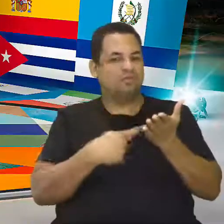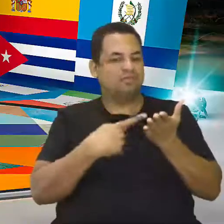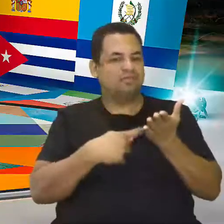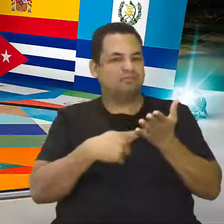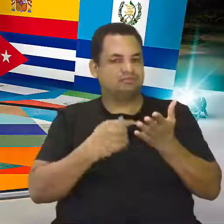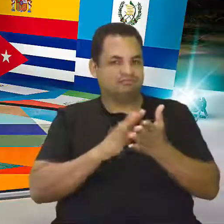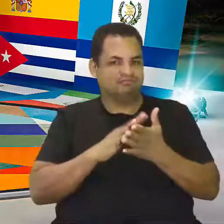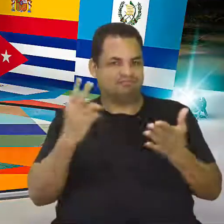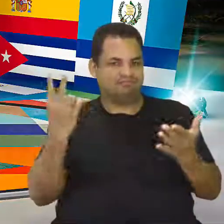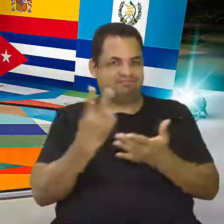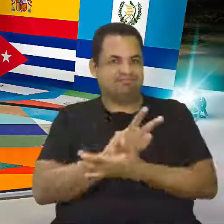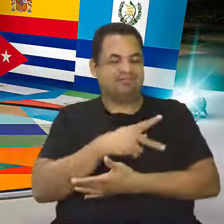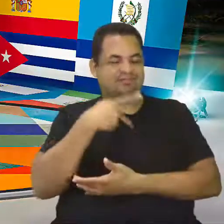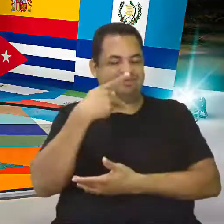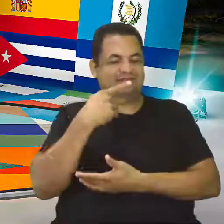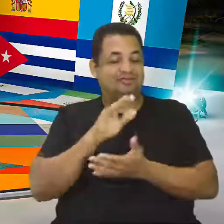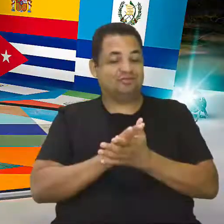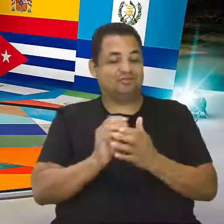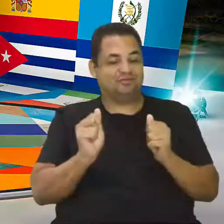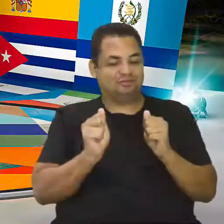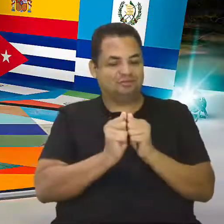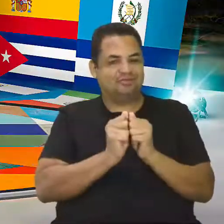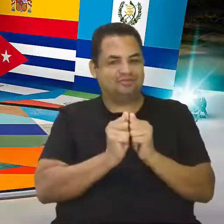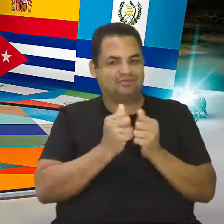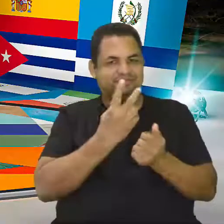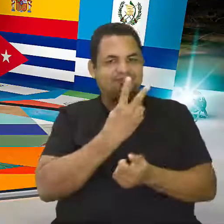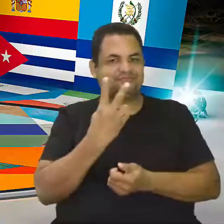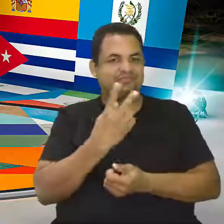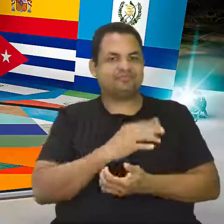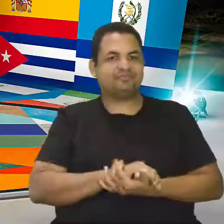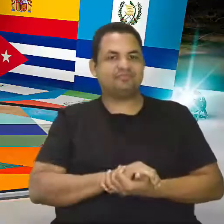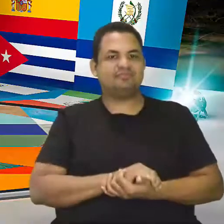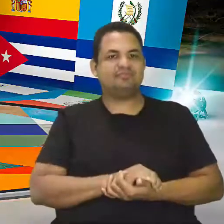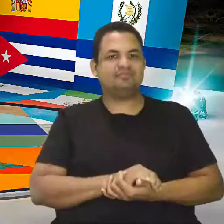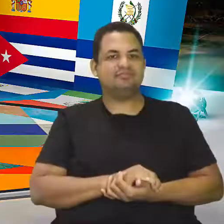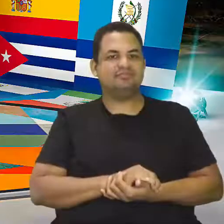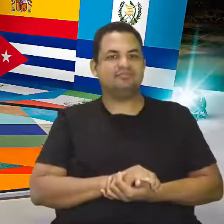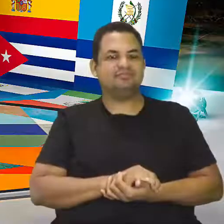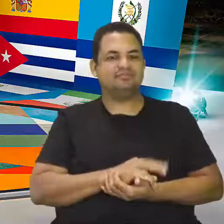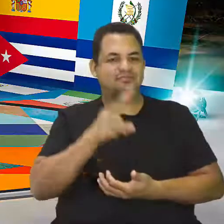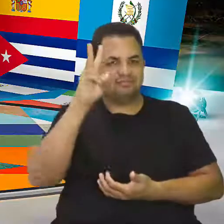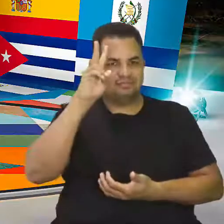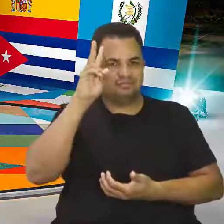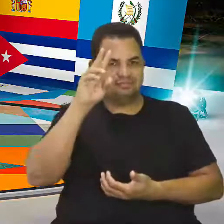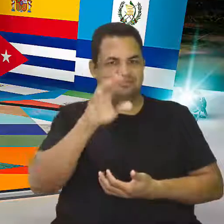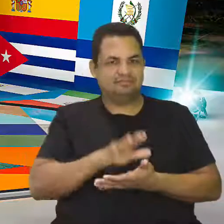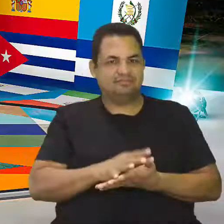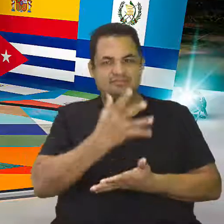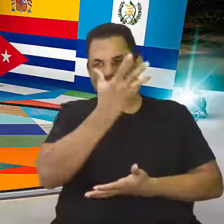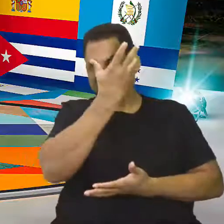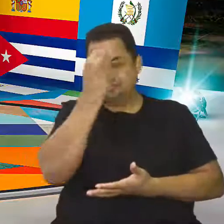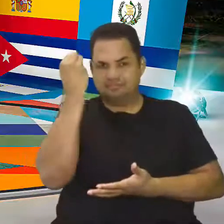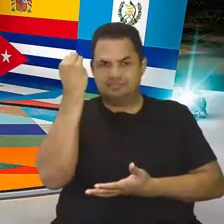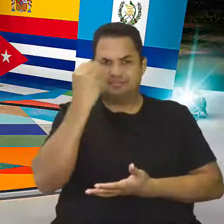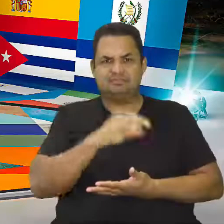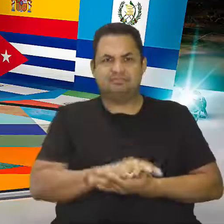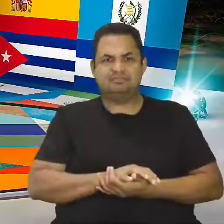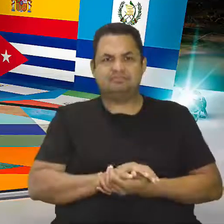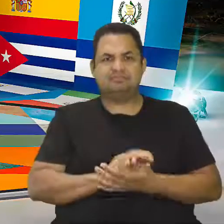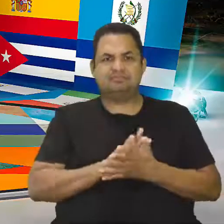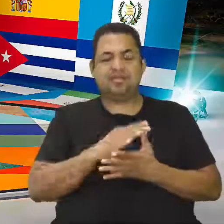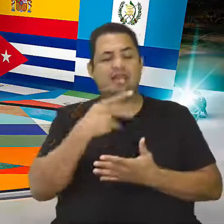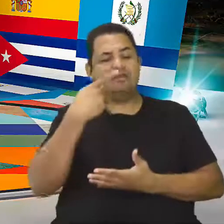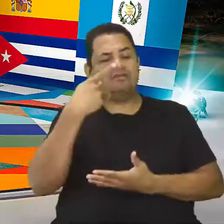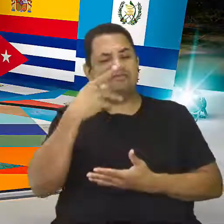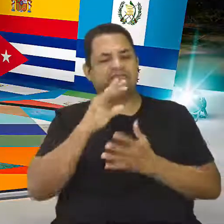isso que acontece, acabam falando juntas, né? É isso aí. Então, E só para lembrar vocês, não esqueçam, viu? Deixa um